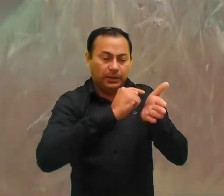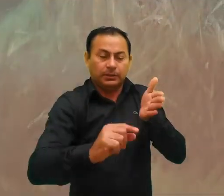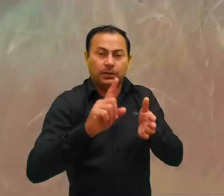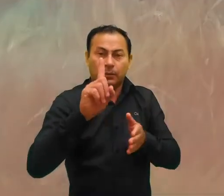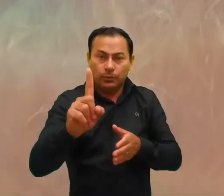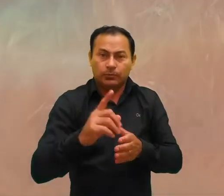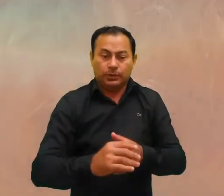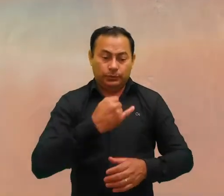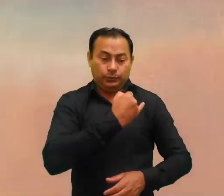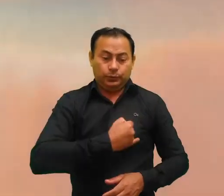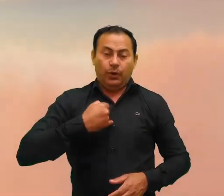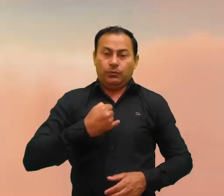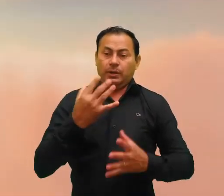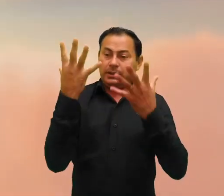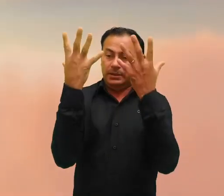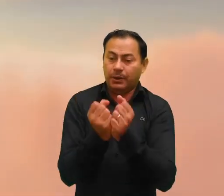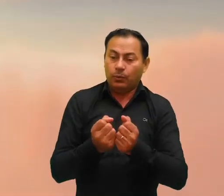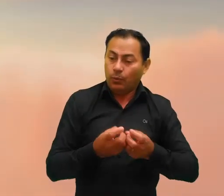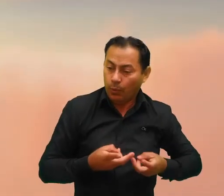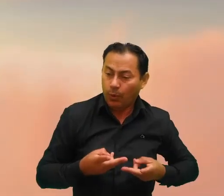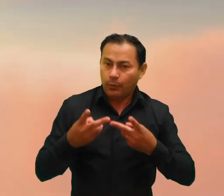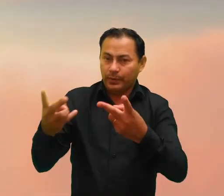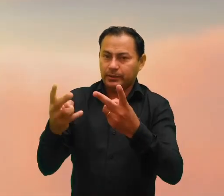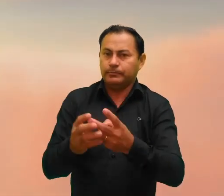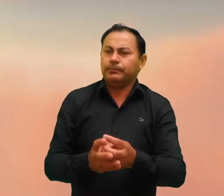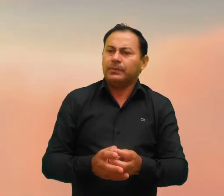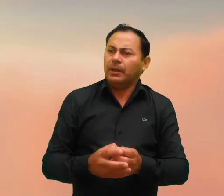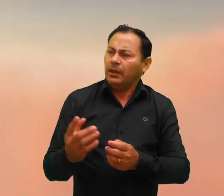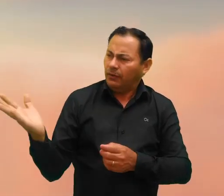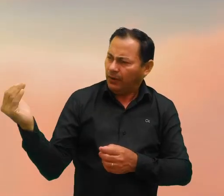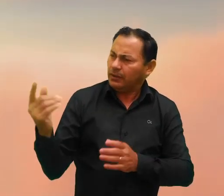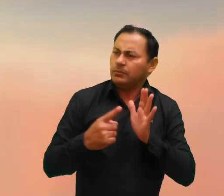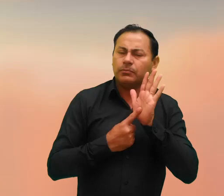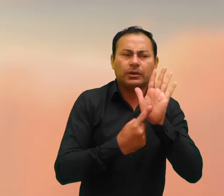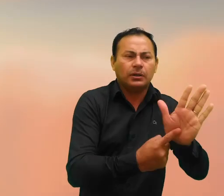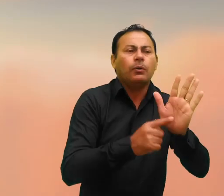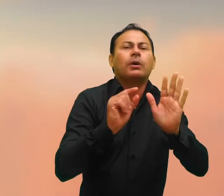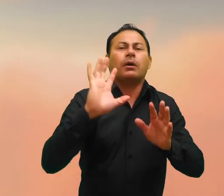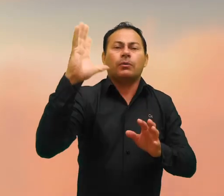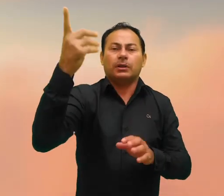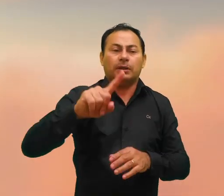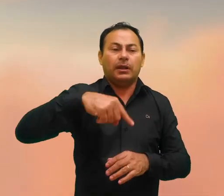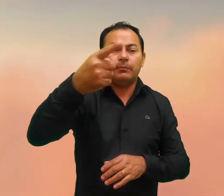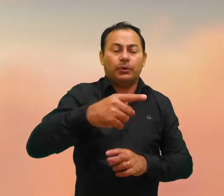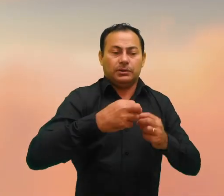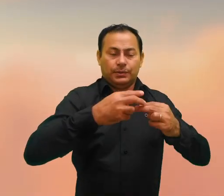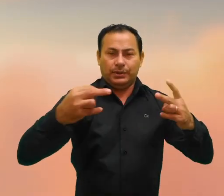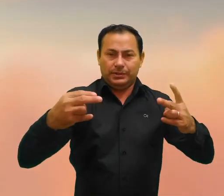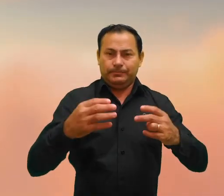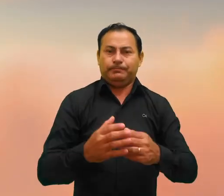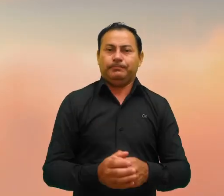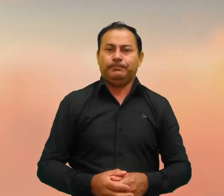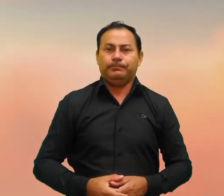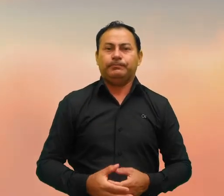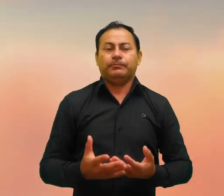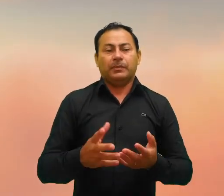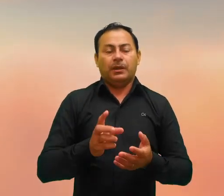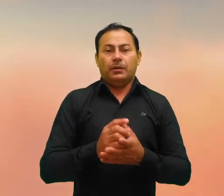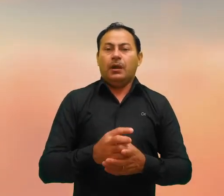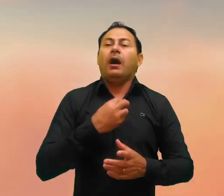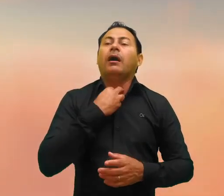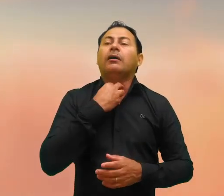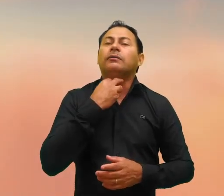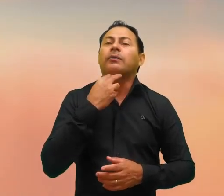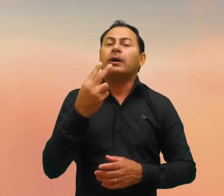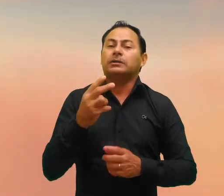1, que João recebeu um convite. Suba para cá e lhe mostrarei o que deve acontecer depois dessas coisas. Era